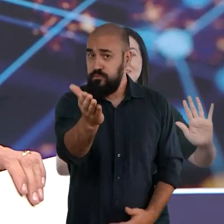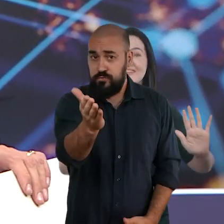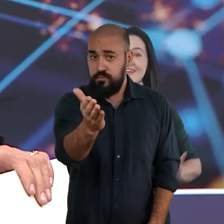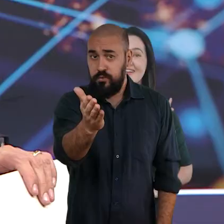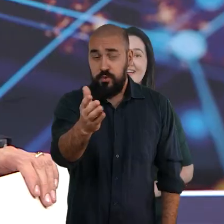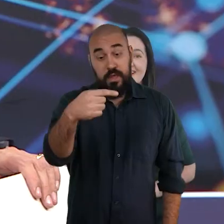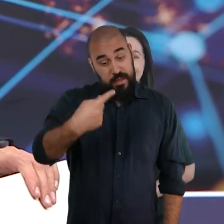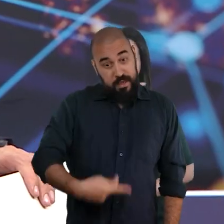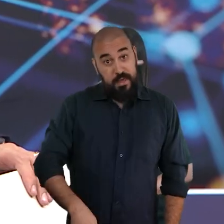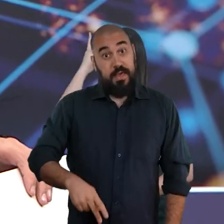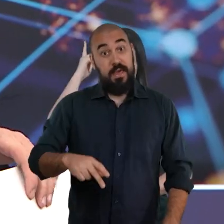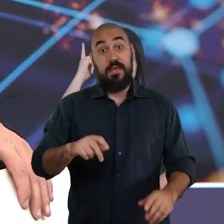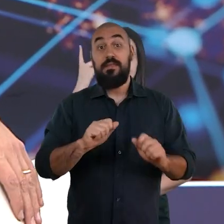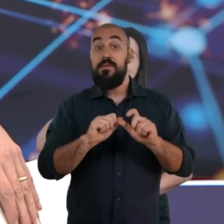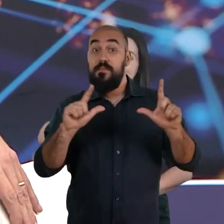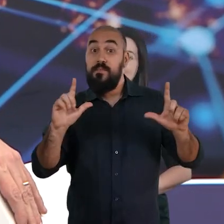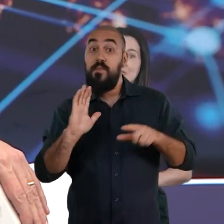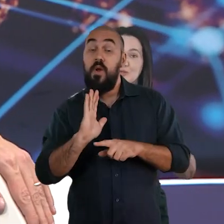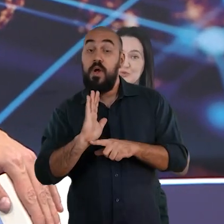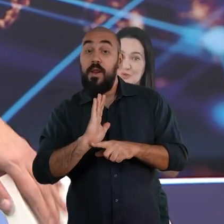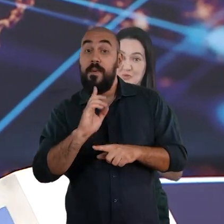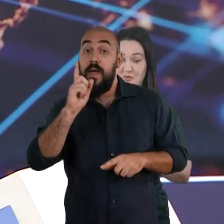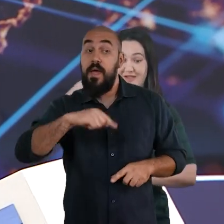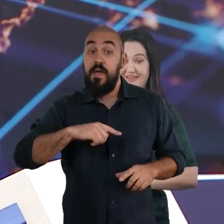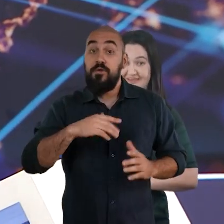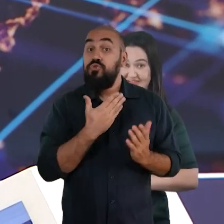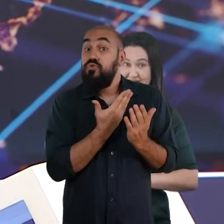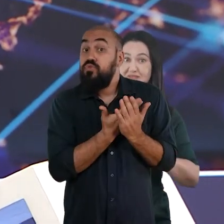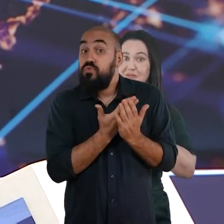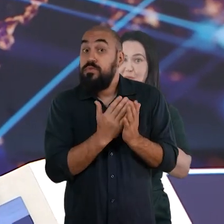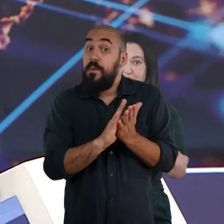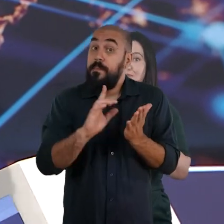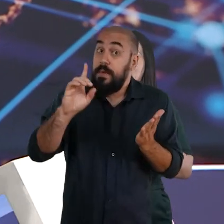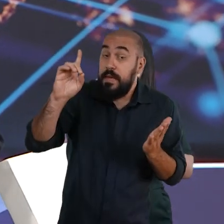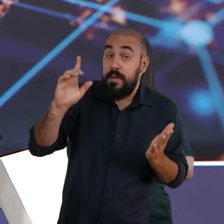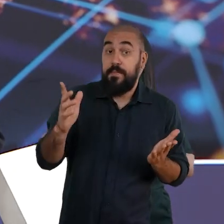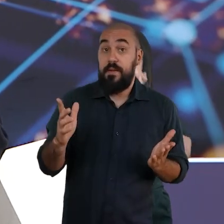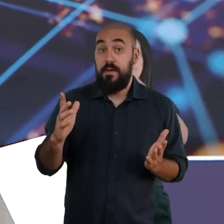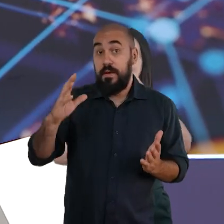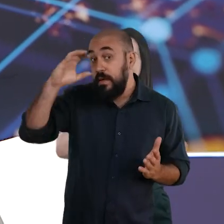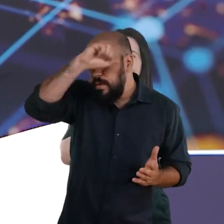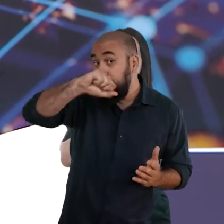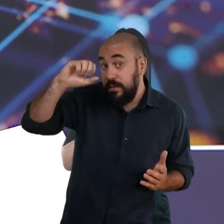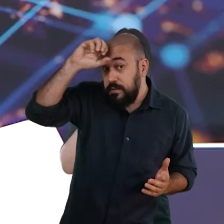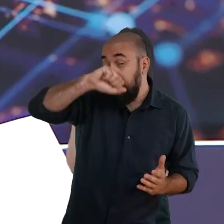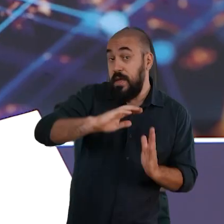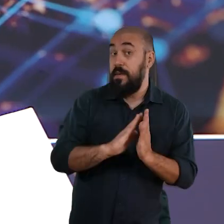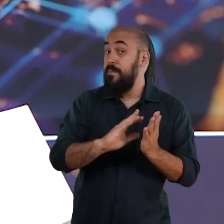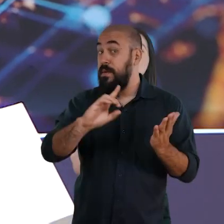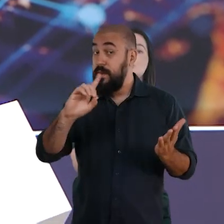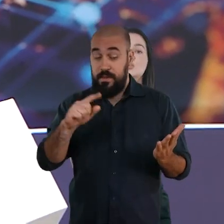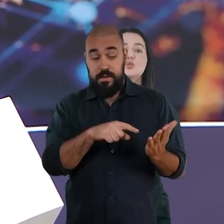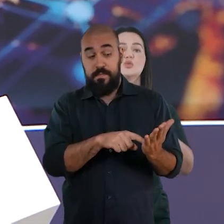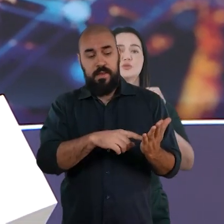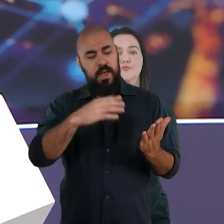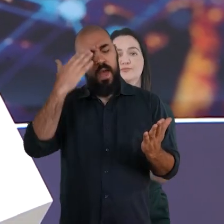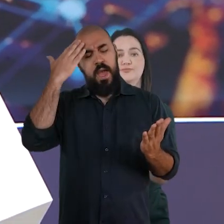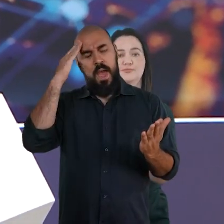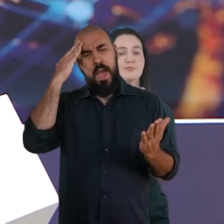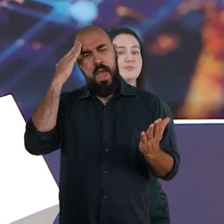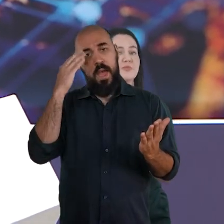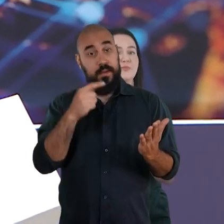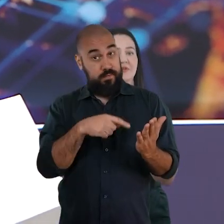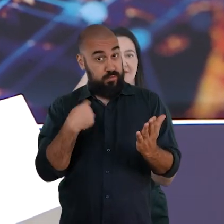cada um de vocês que estão comigo aqui no cenário do Arena do Futuro, para juntos abrirmos a palavra do